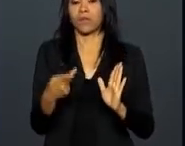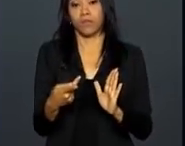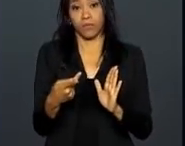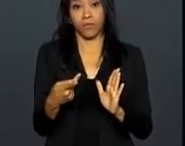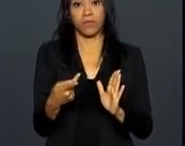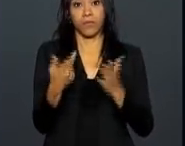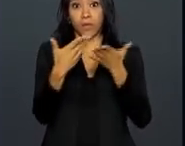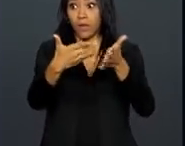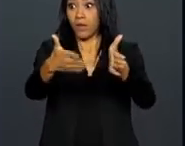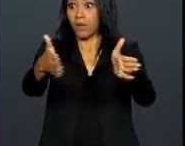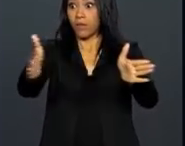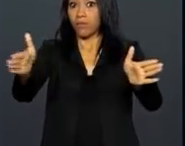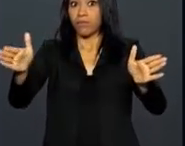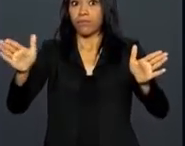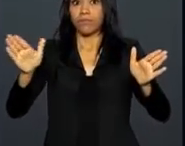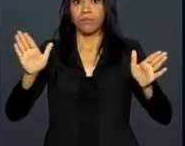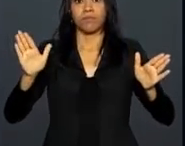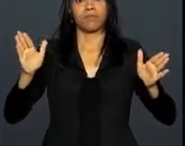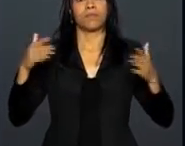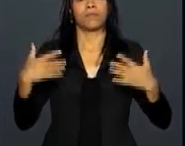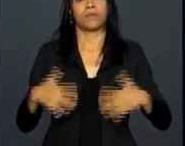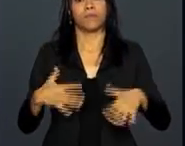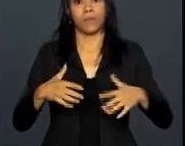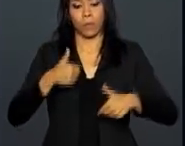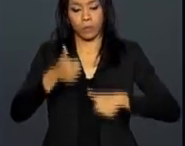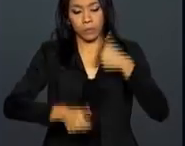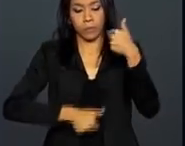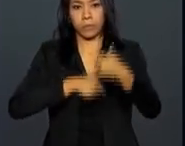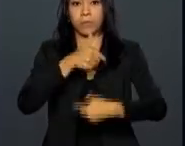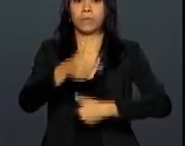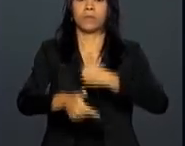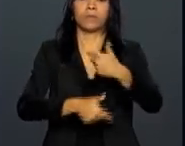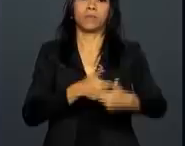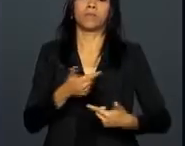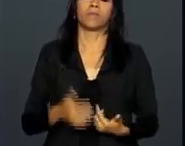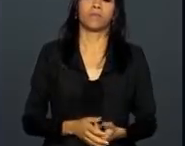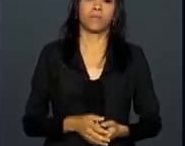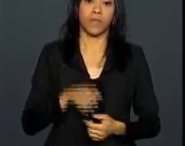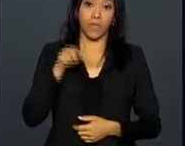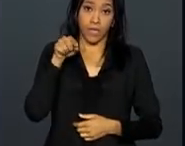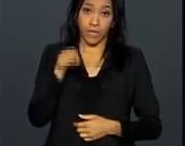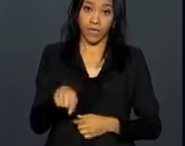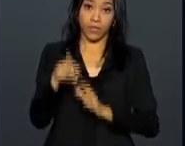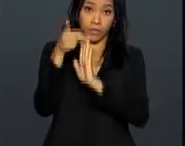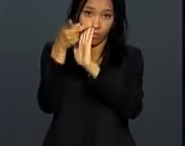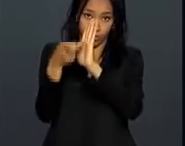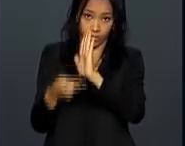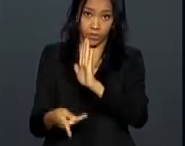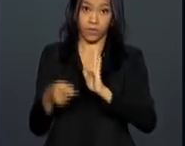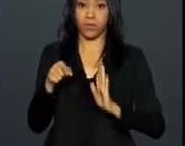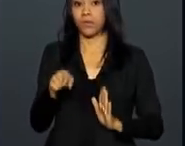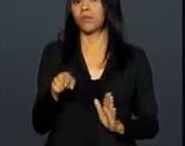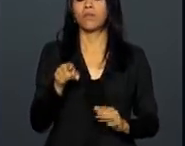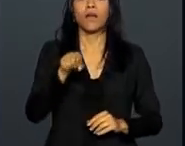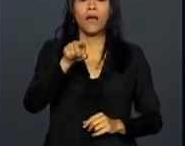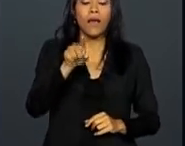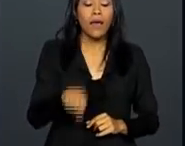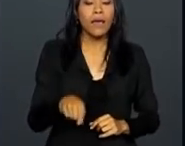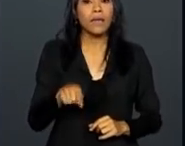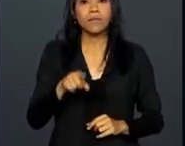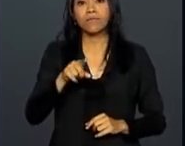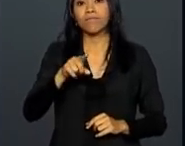abrangente e ambicioso. O PROSUB é peça-chave,